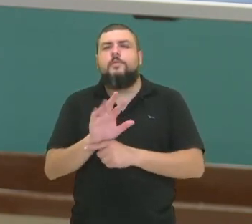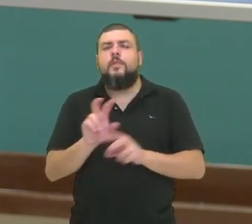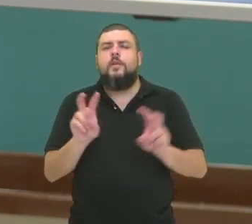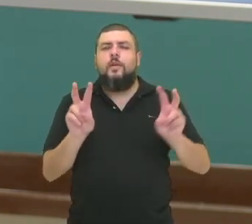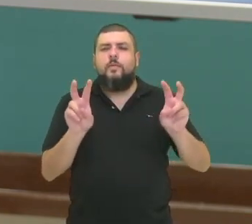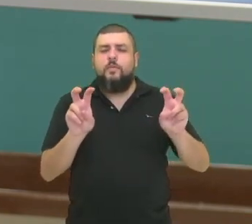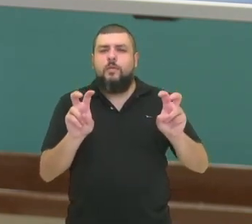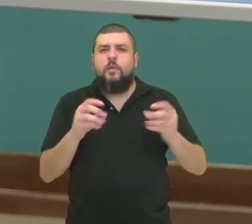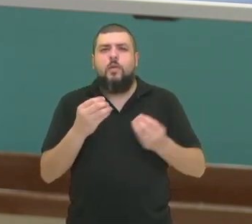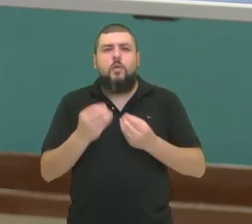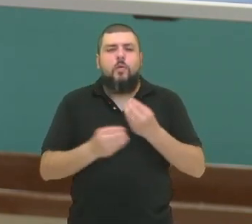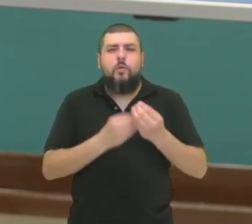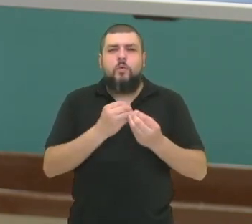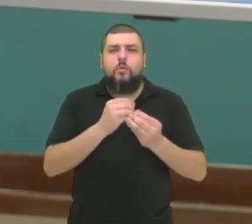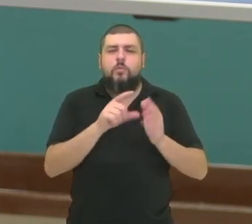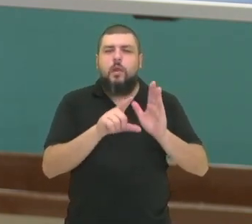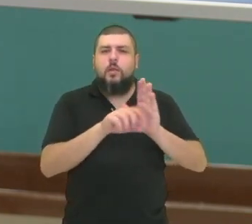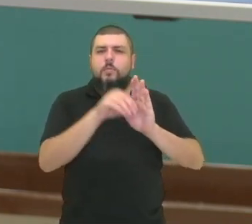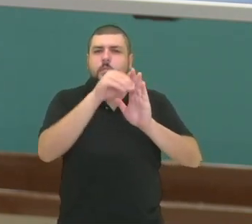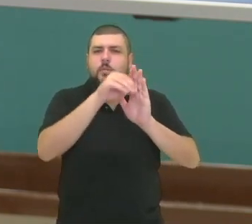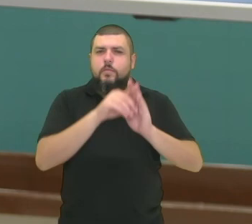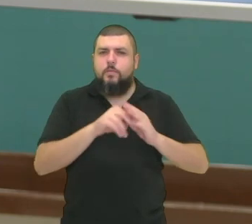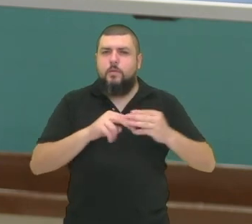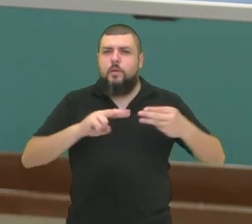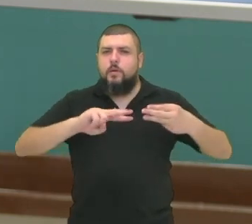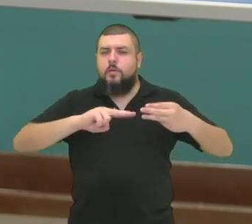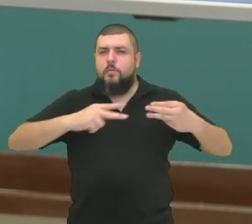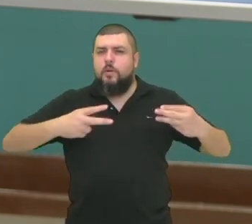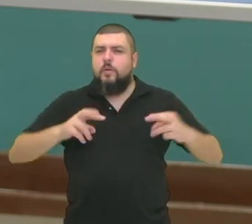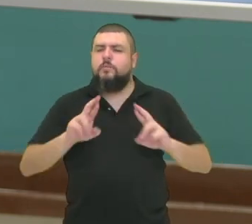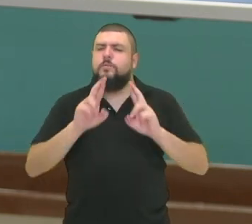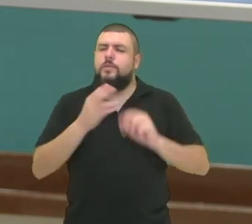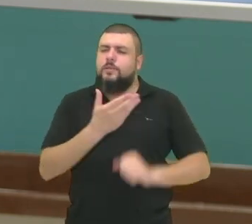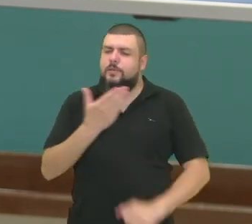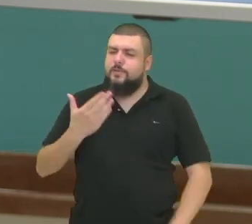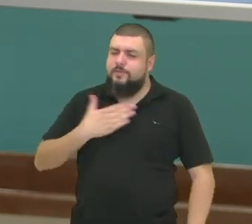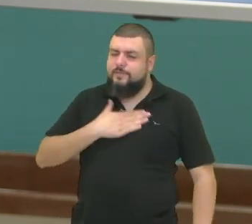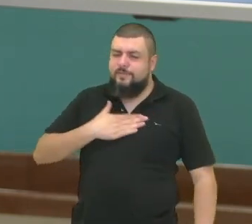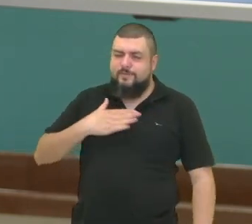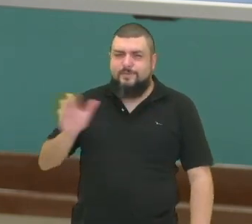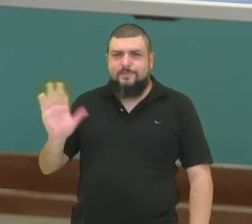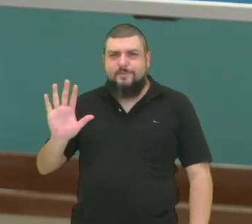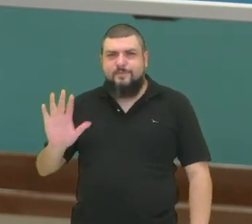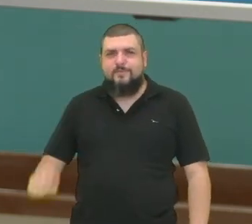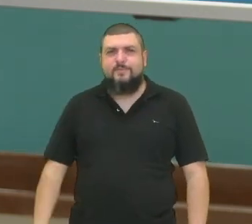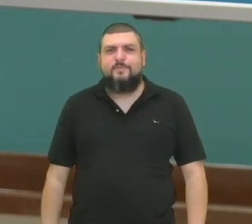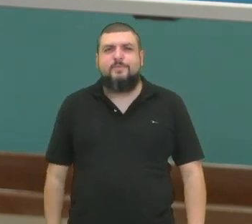princípios da primeira lei de Mendel. Espero que vocês tenham gostado. Até breve!